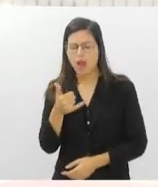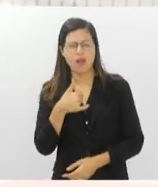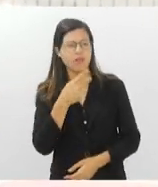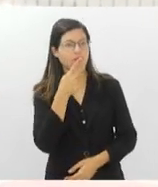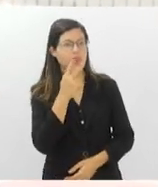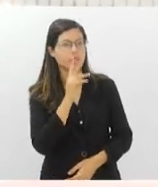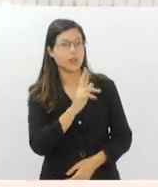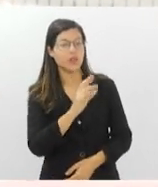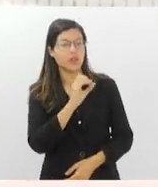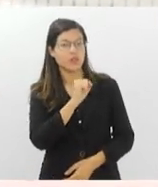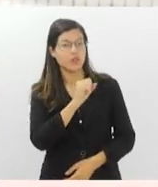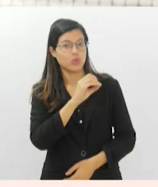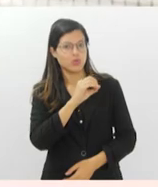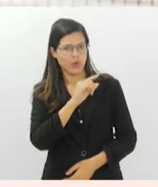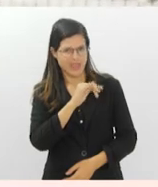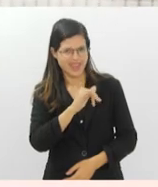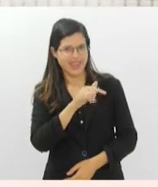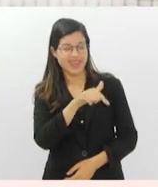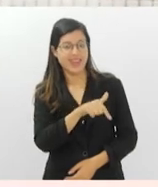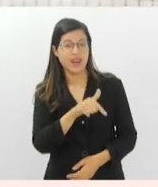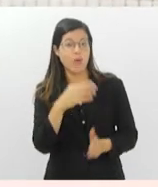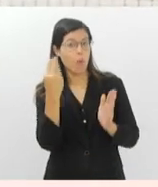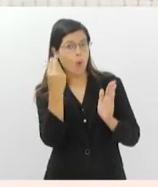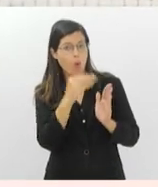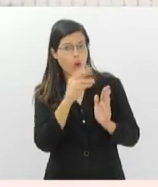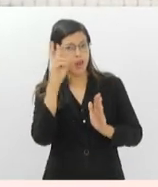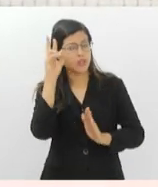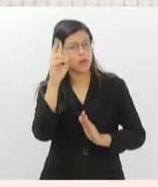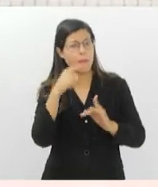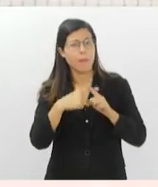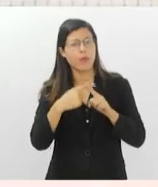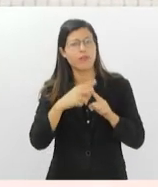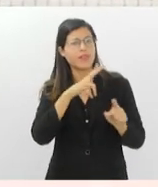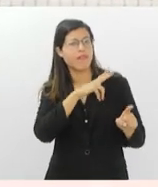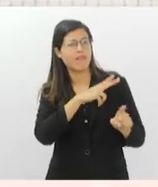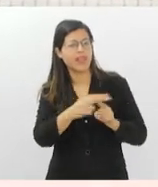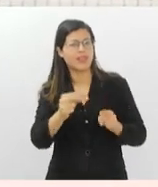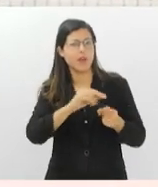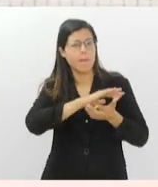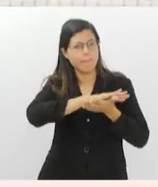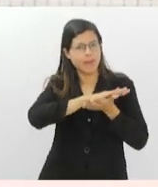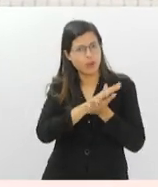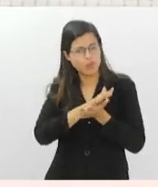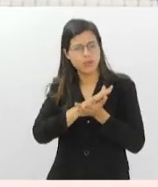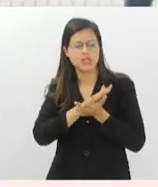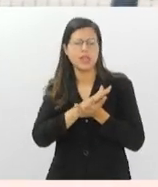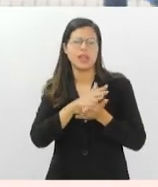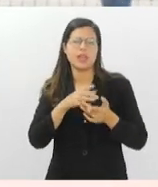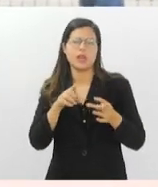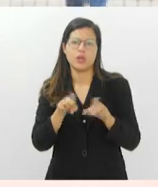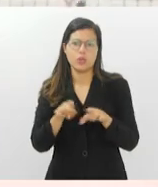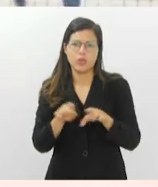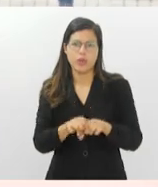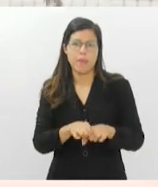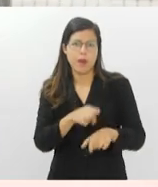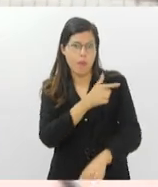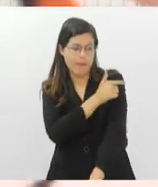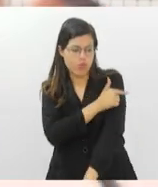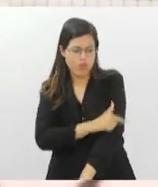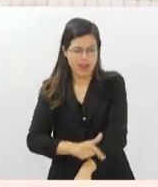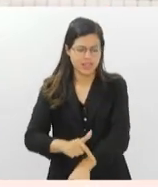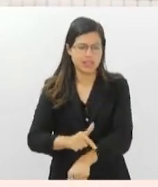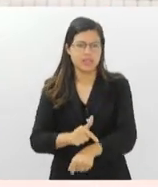vamos colocar essa história porque você superou preconceitos, você superou uma educação rígida,